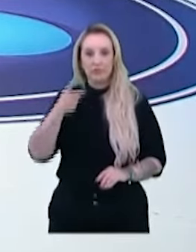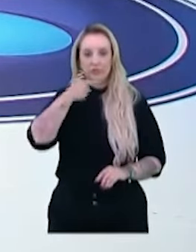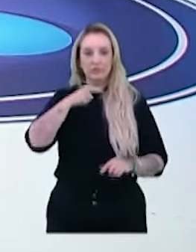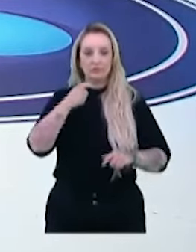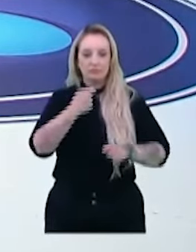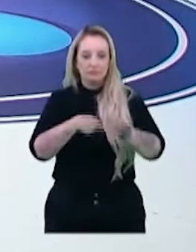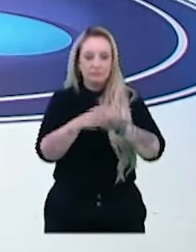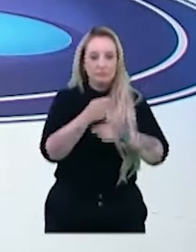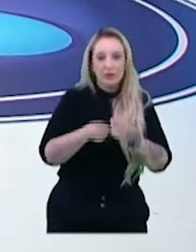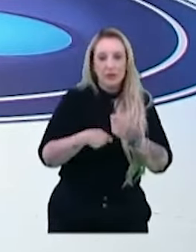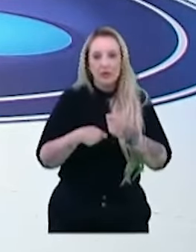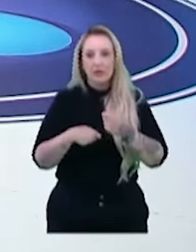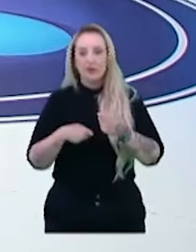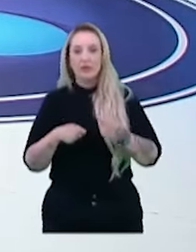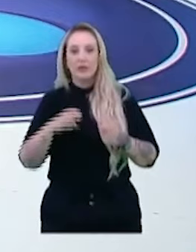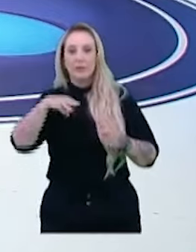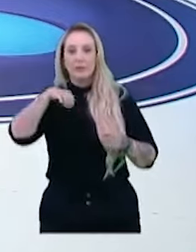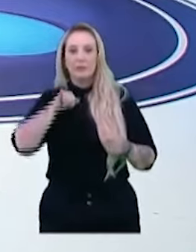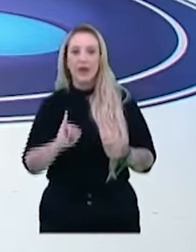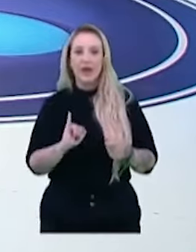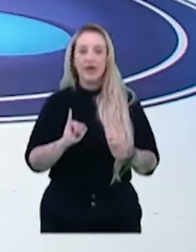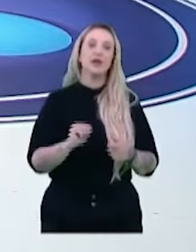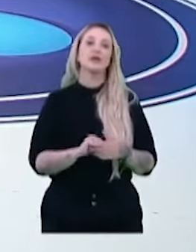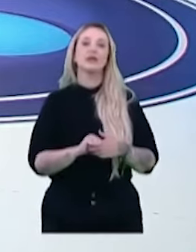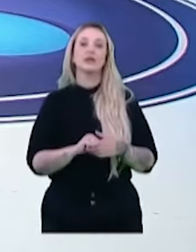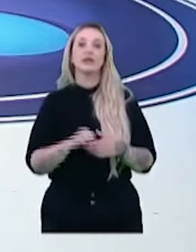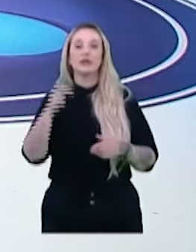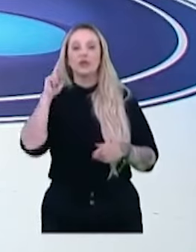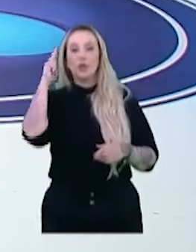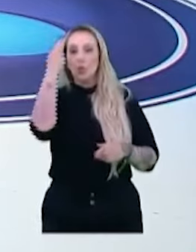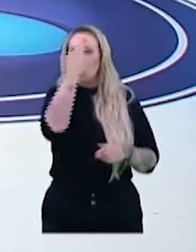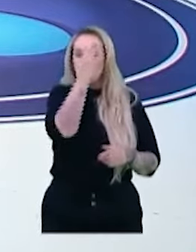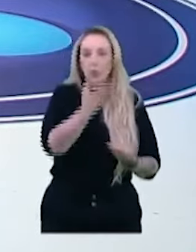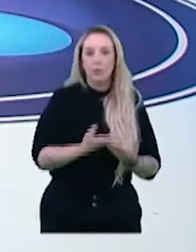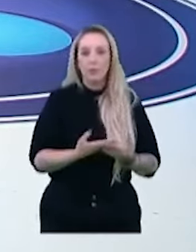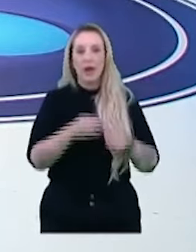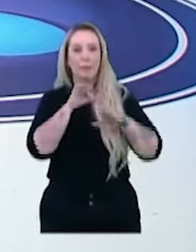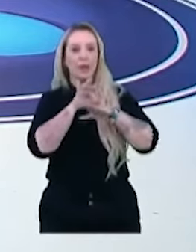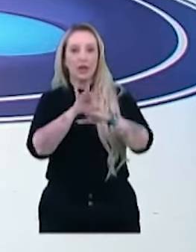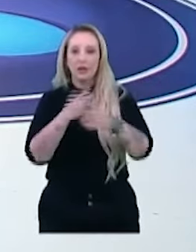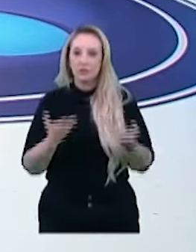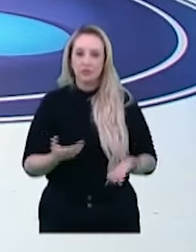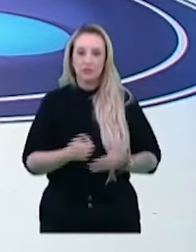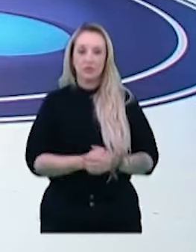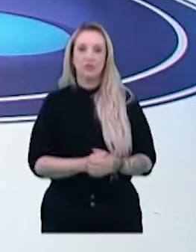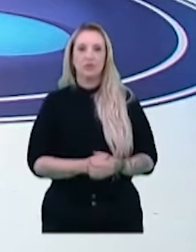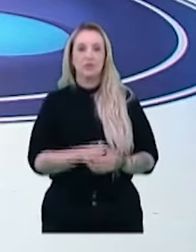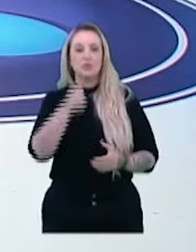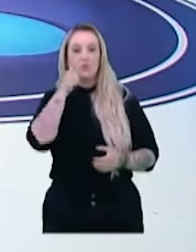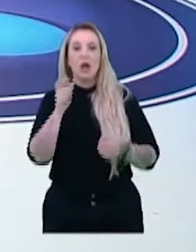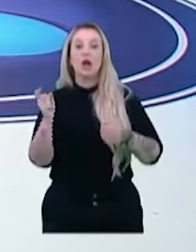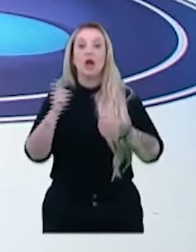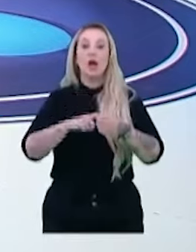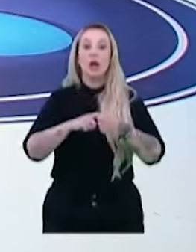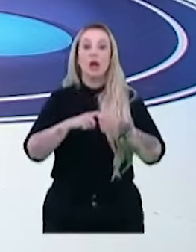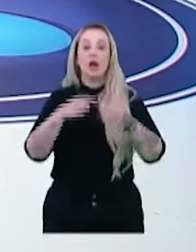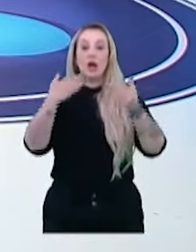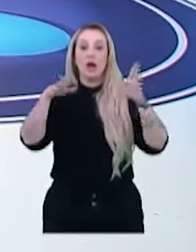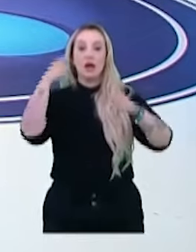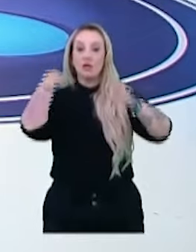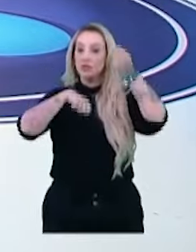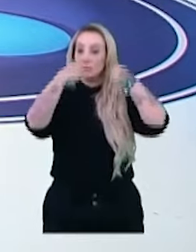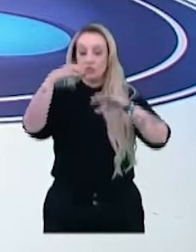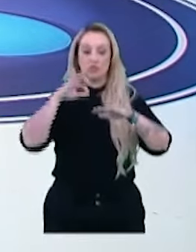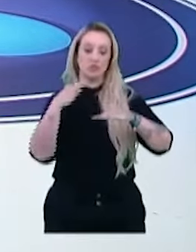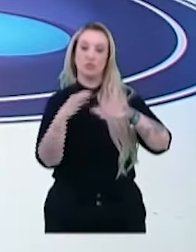seu negócio, virando o MEI, buscando no Uber, buscando ali a mulher da periferia que abriu o seu salão para ser